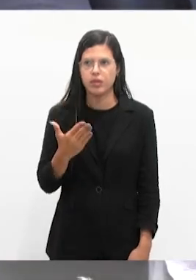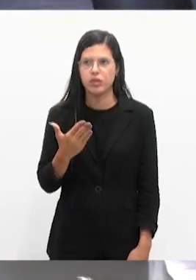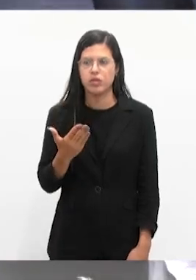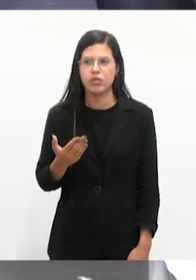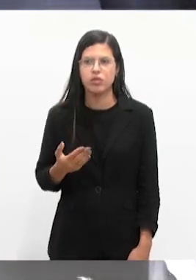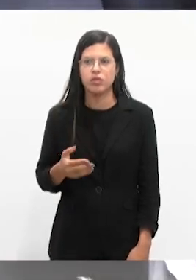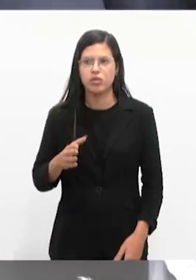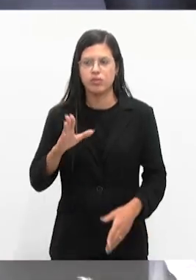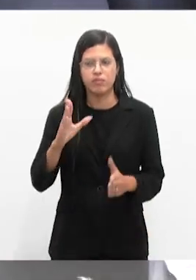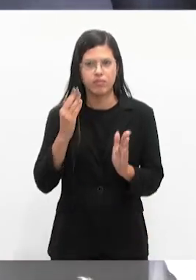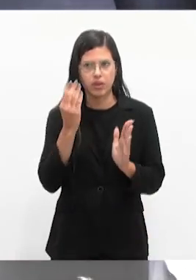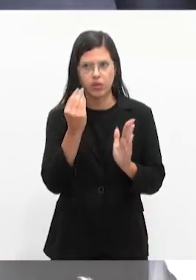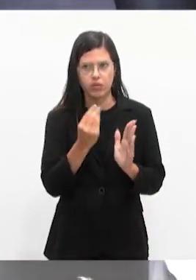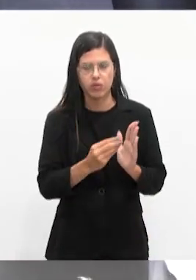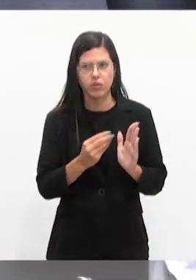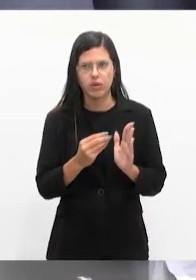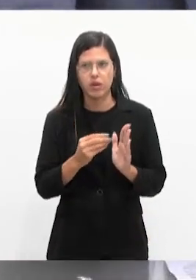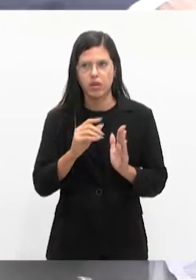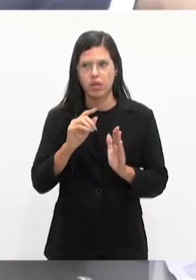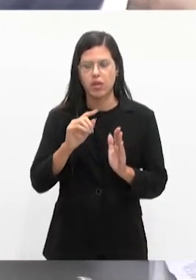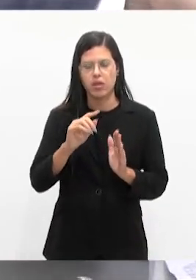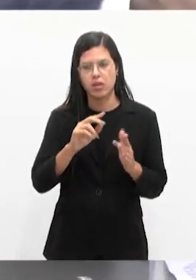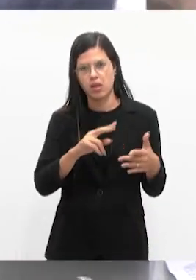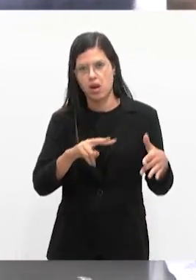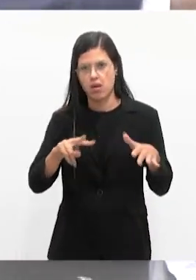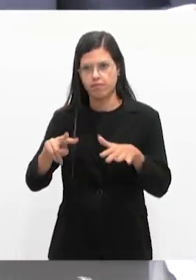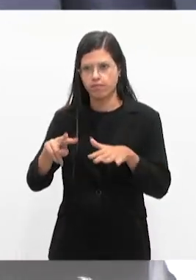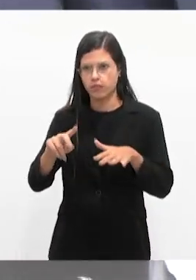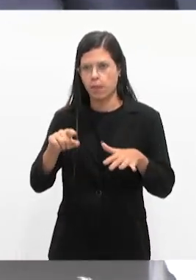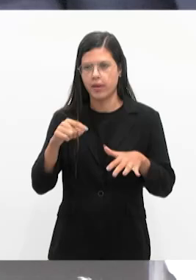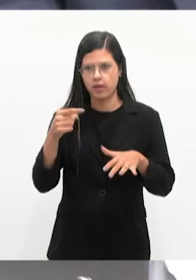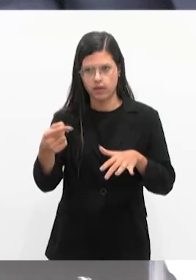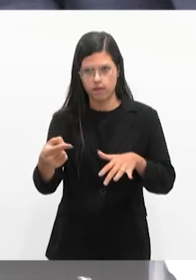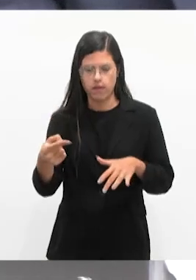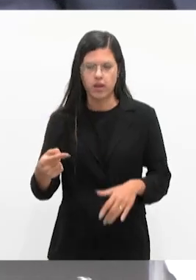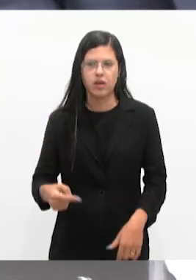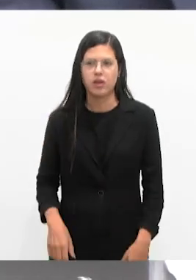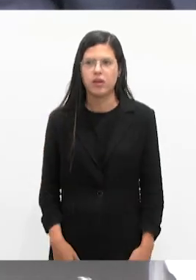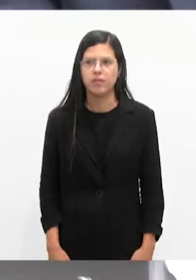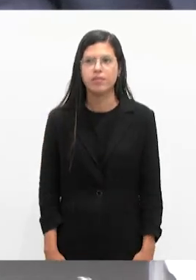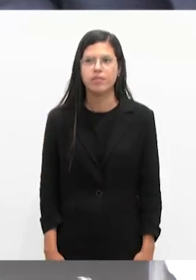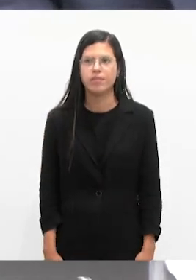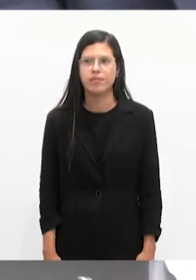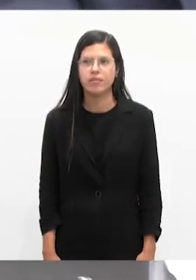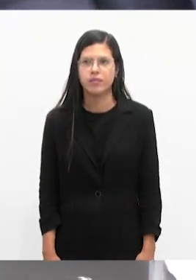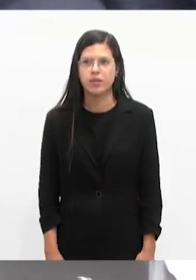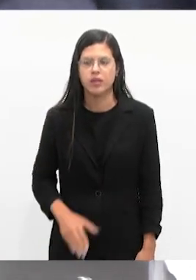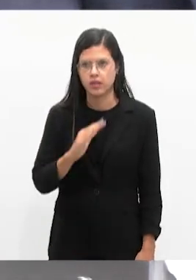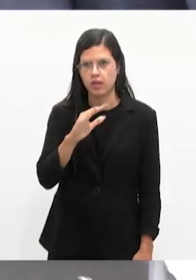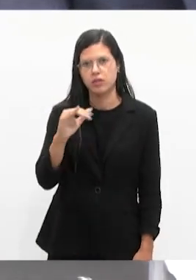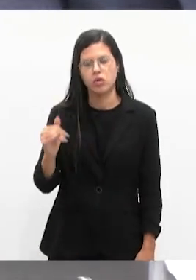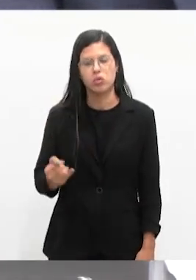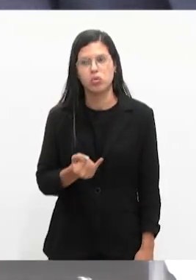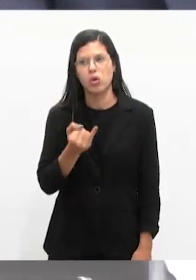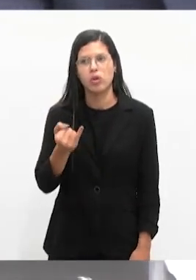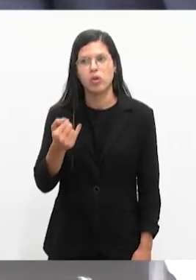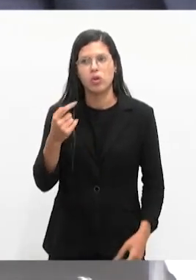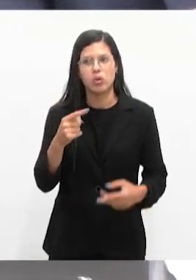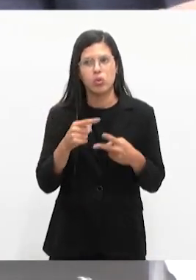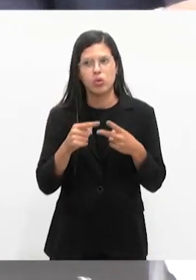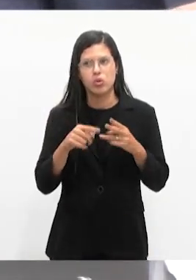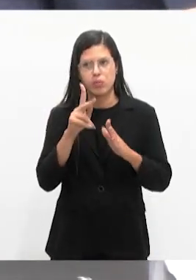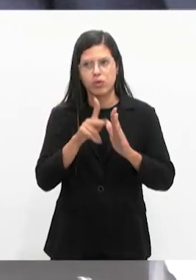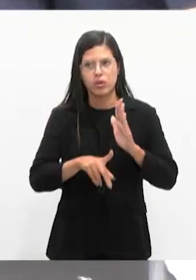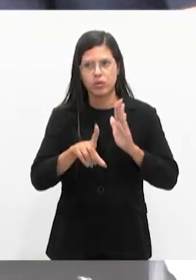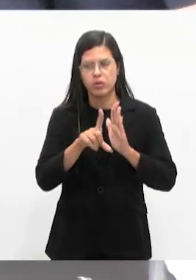Excelência a inclusão na próxima ordem do dia da CCJ, se possível for, de 2 projetos de leis